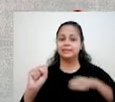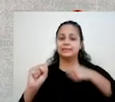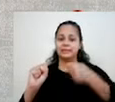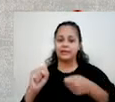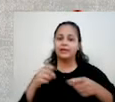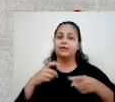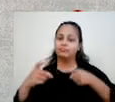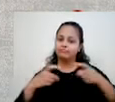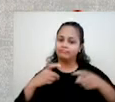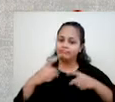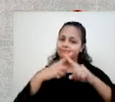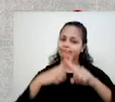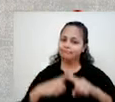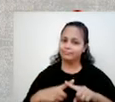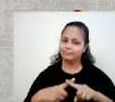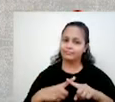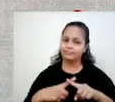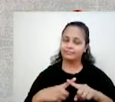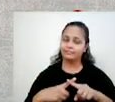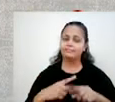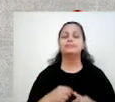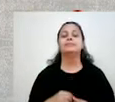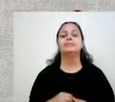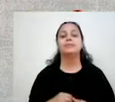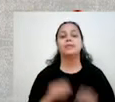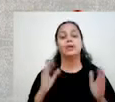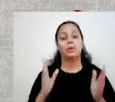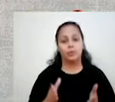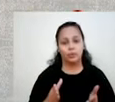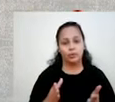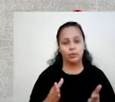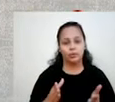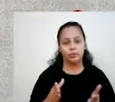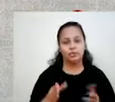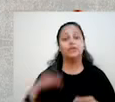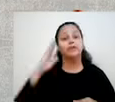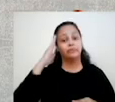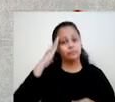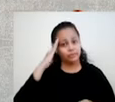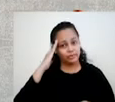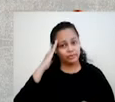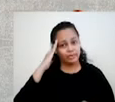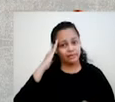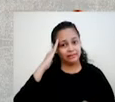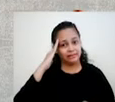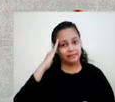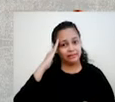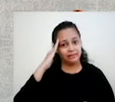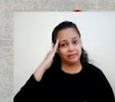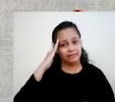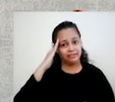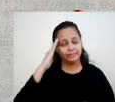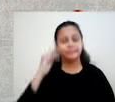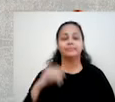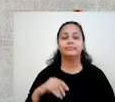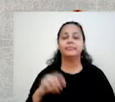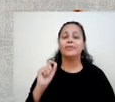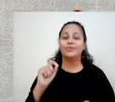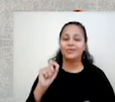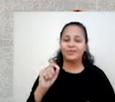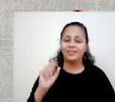nossas últimas aulas. No entanto, hoje nós vamos compreender que o